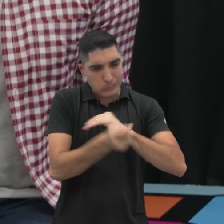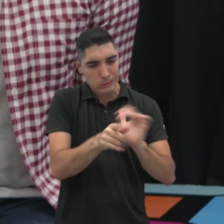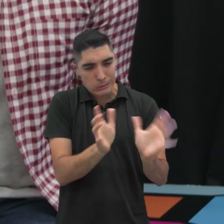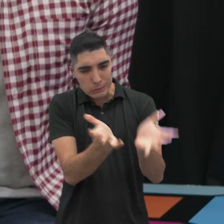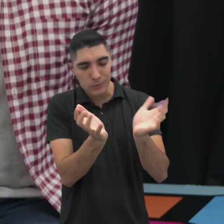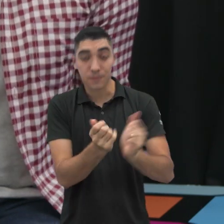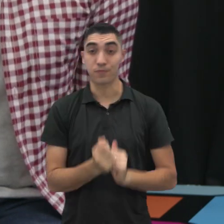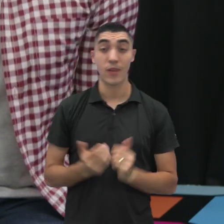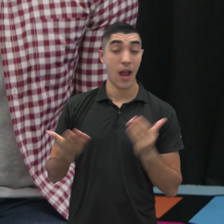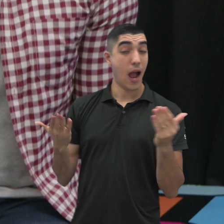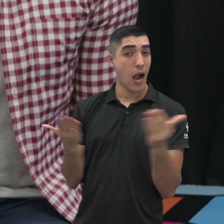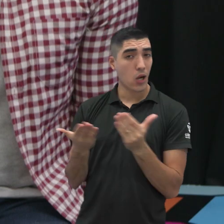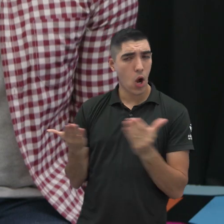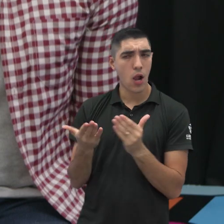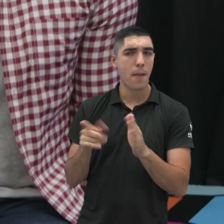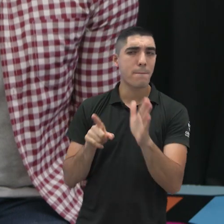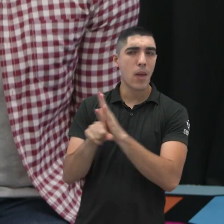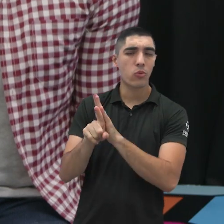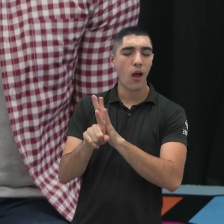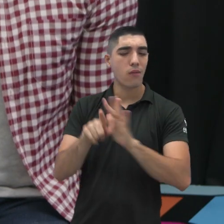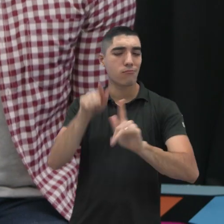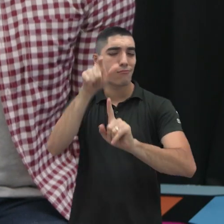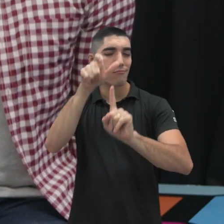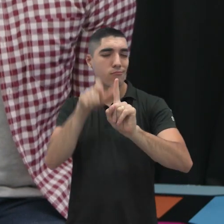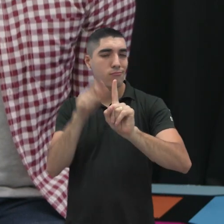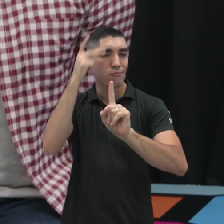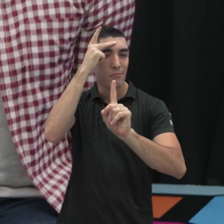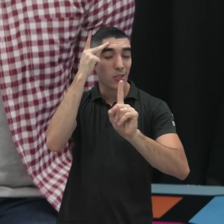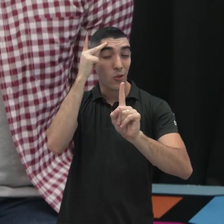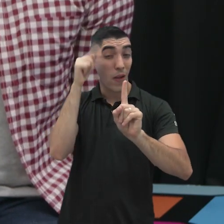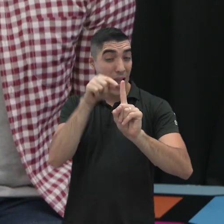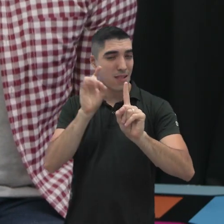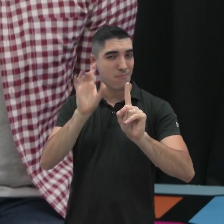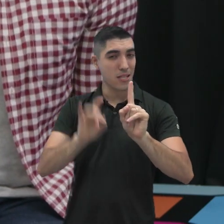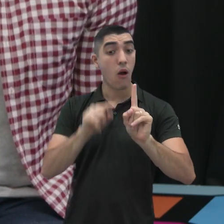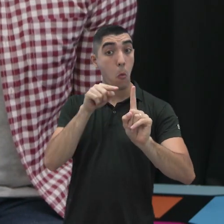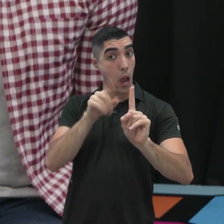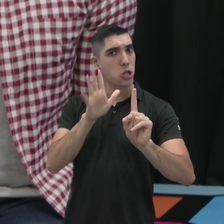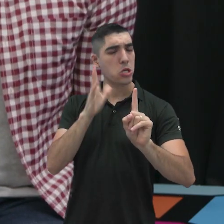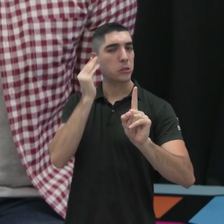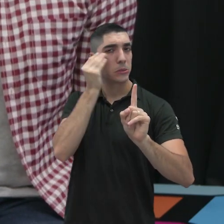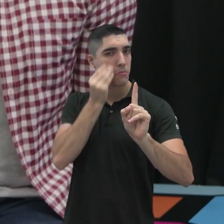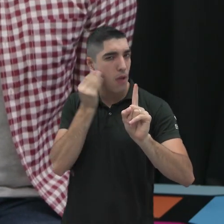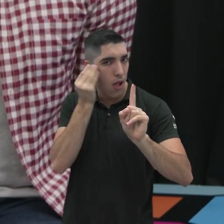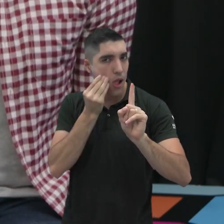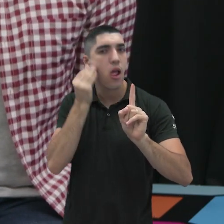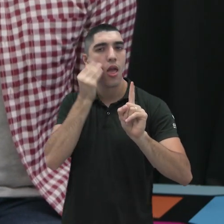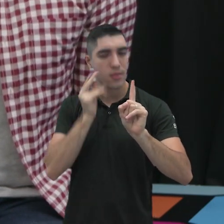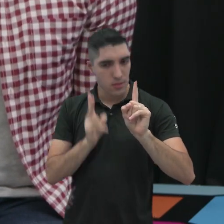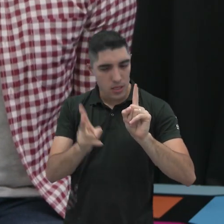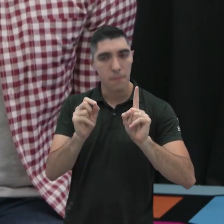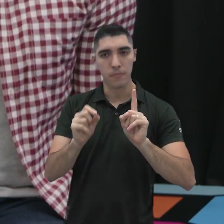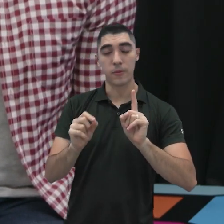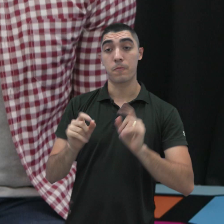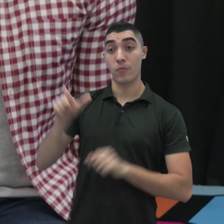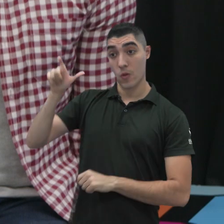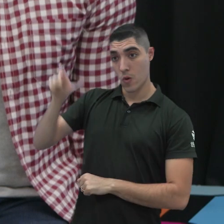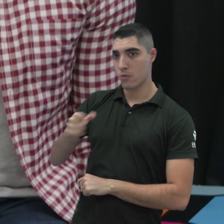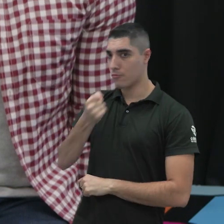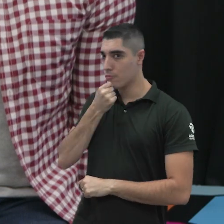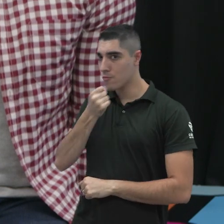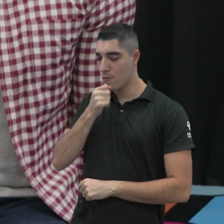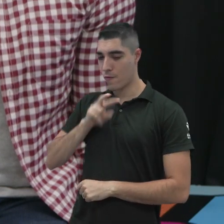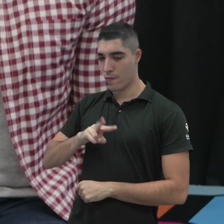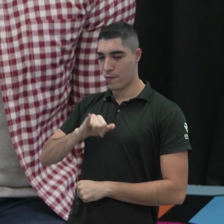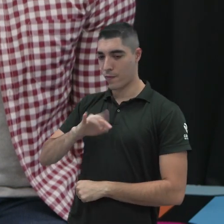esse papo para algumas pessoas, aliás, para uma pessoa específica, né, que vive essa realidade das leis de incentivo. O repórter